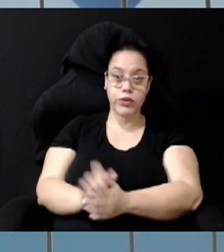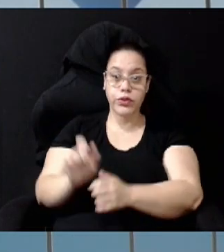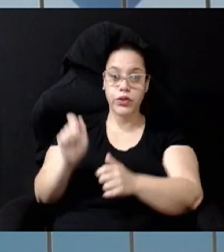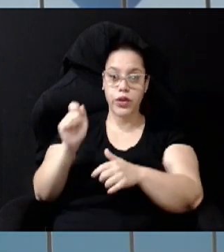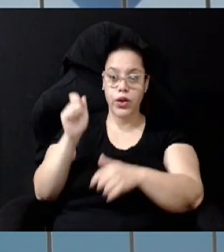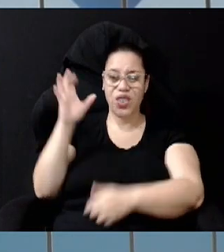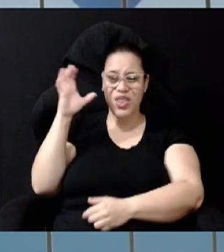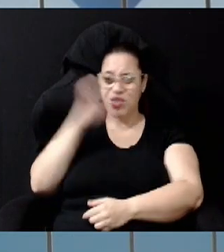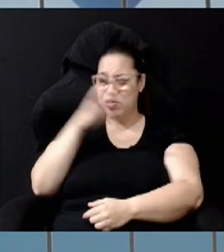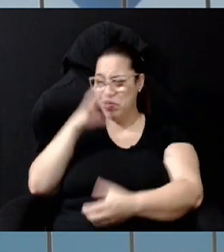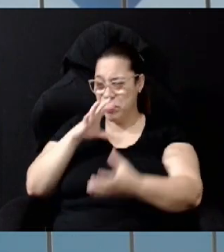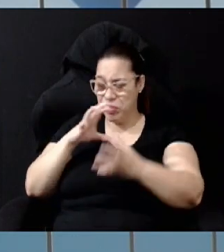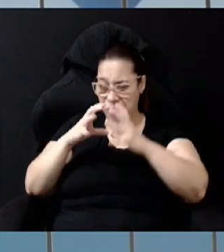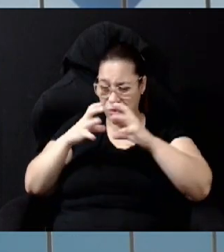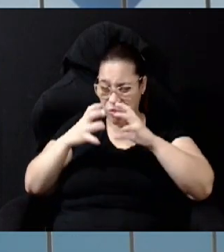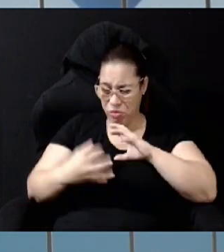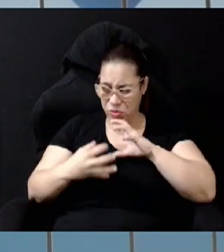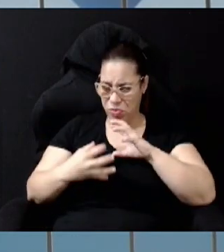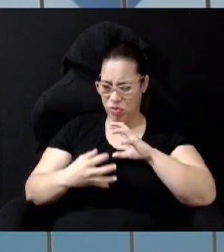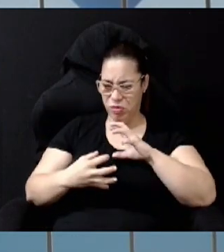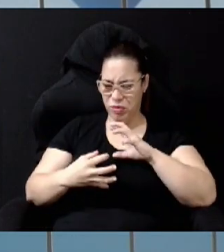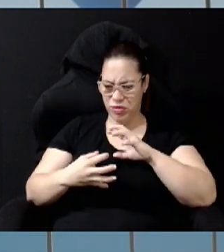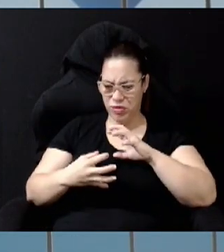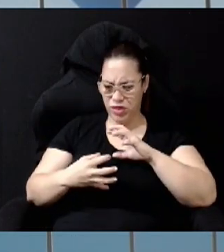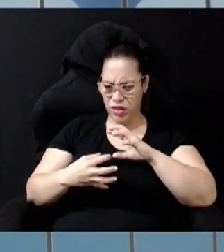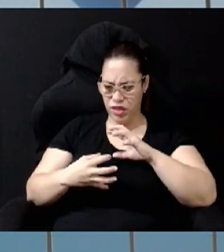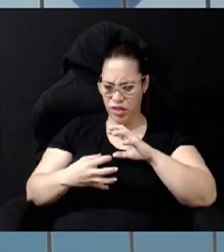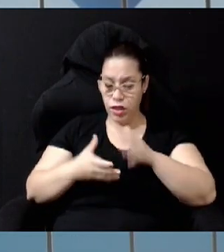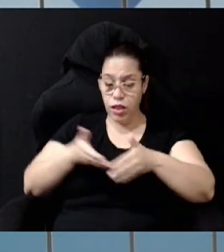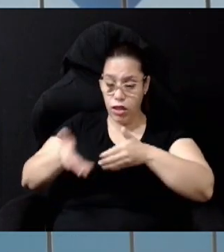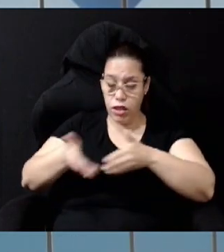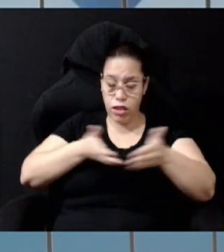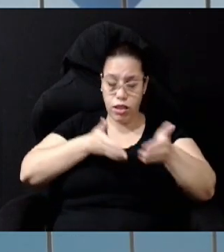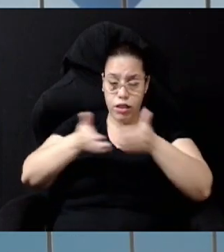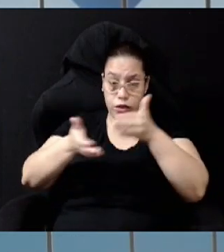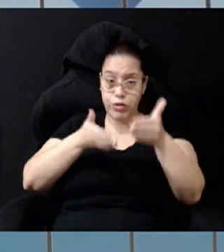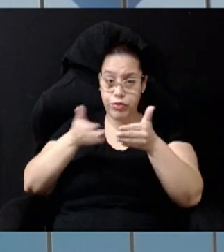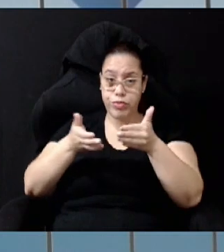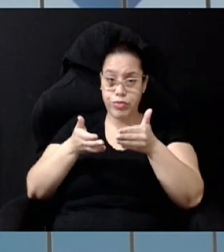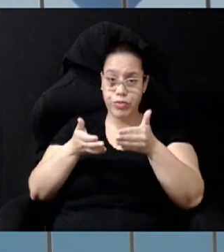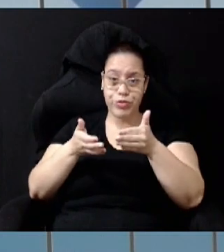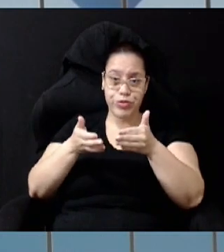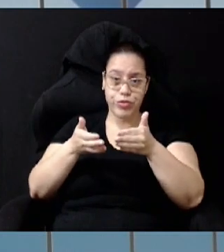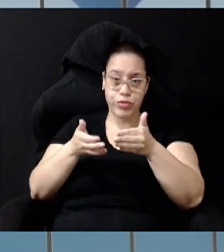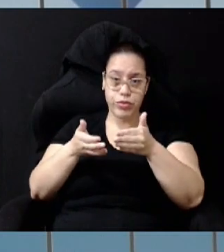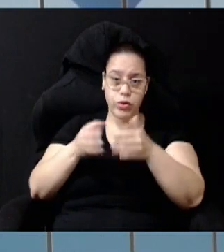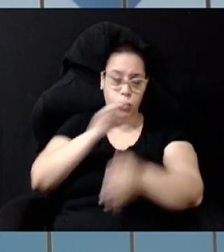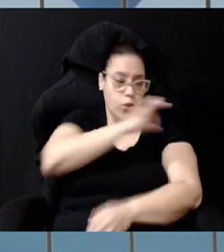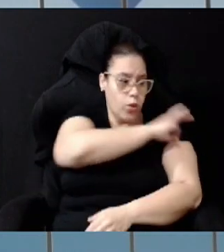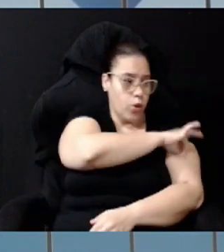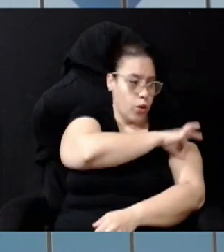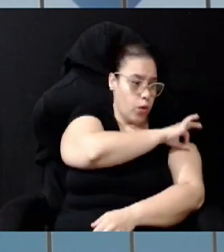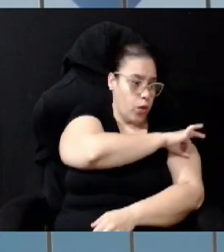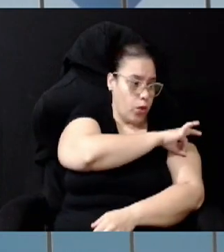mais você tem até demandantes, né? Talvez contra a prefeitura ou contra,